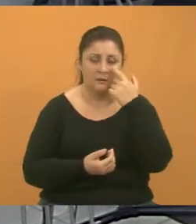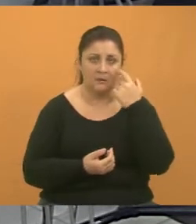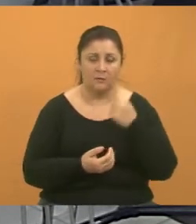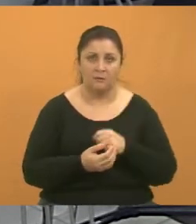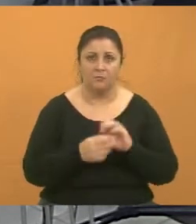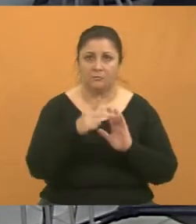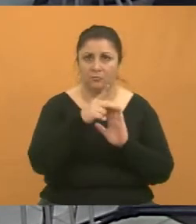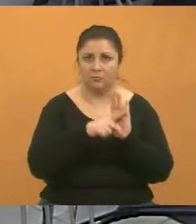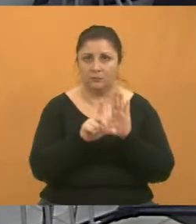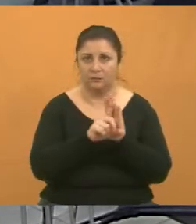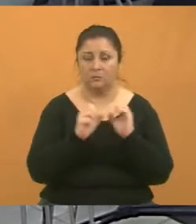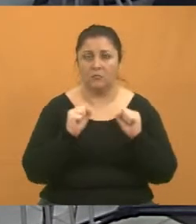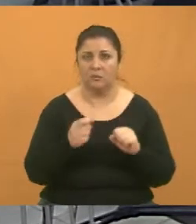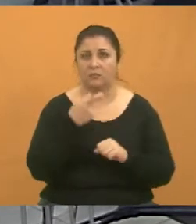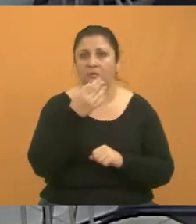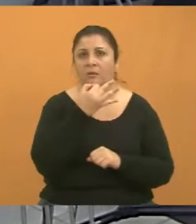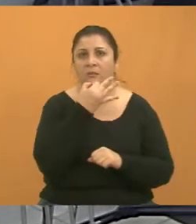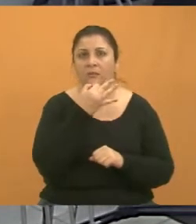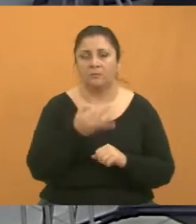O projeto está em discussão.